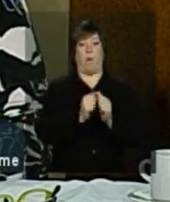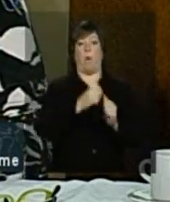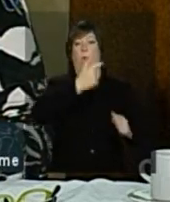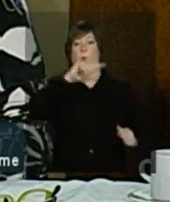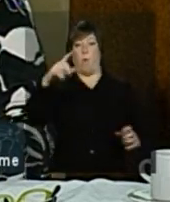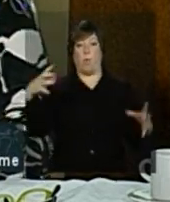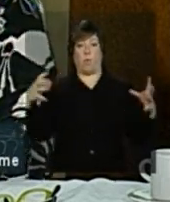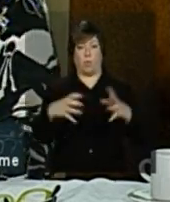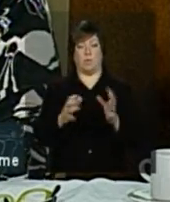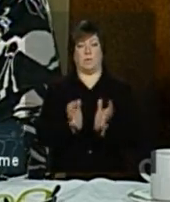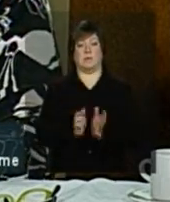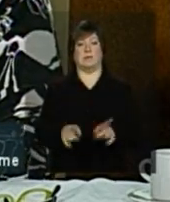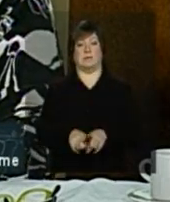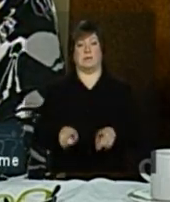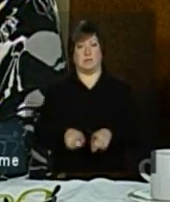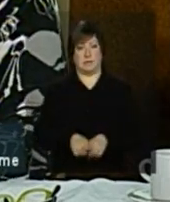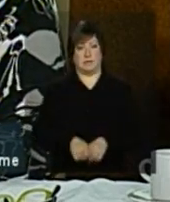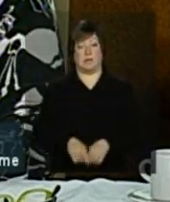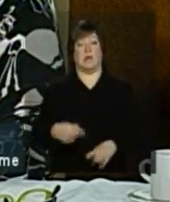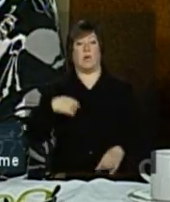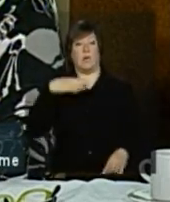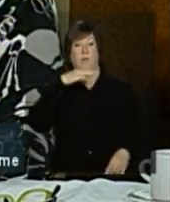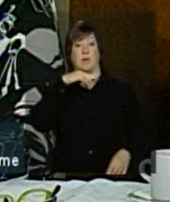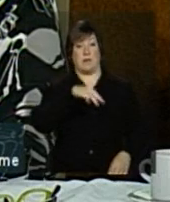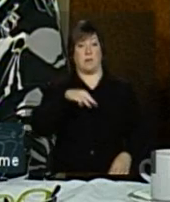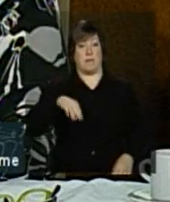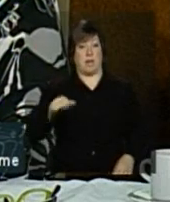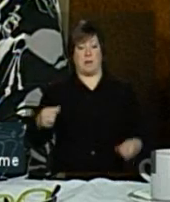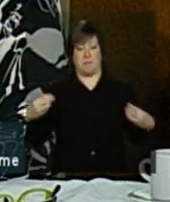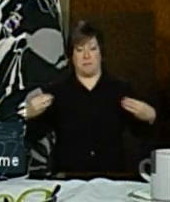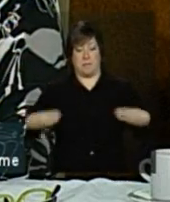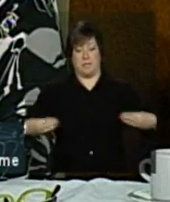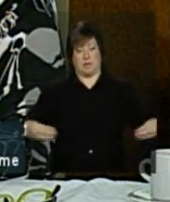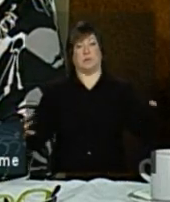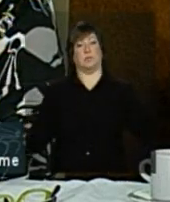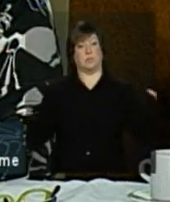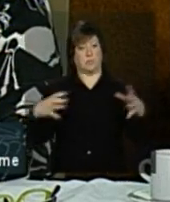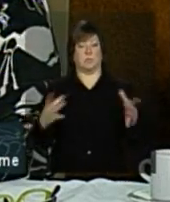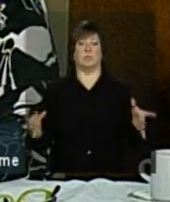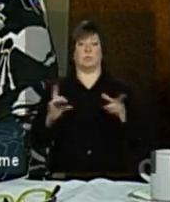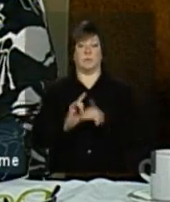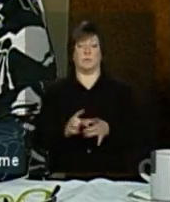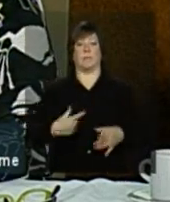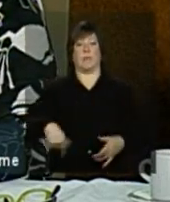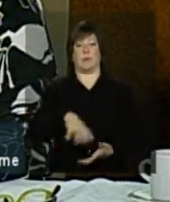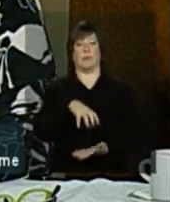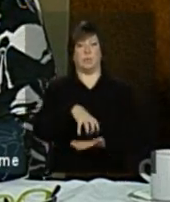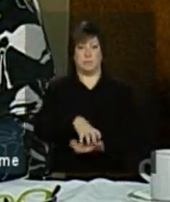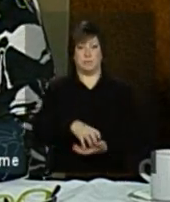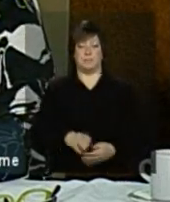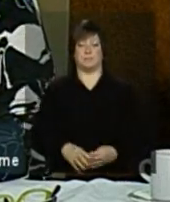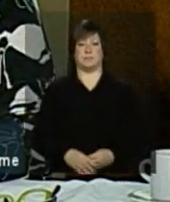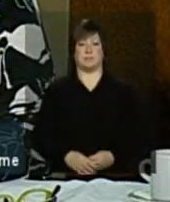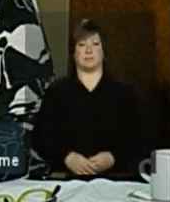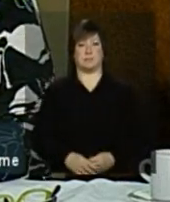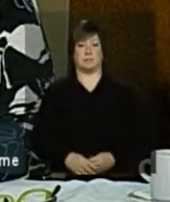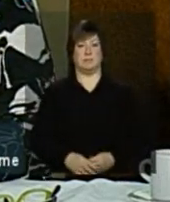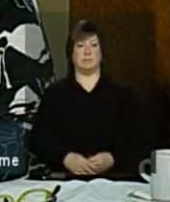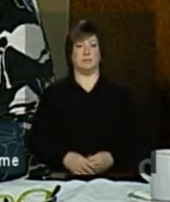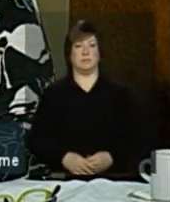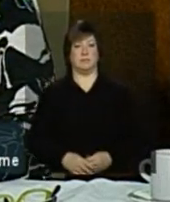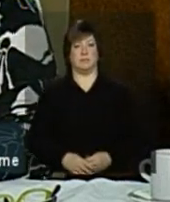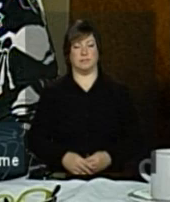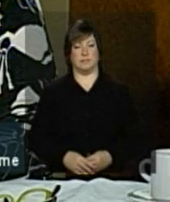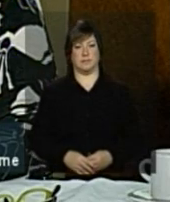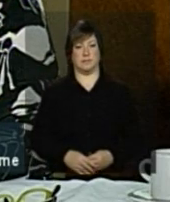pastas ainda em especial acho que o MMA deveria estar se somando ao nosso comitê Coronel e